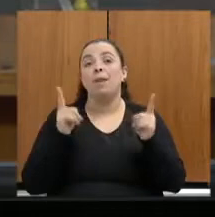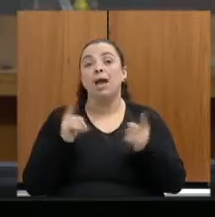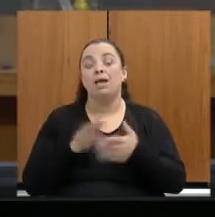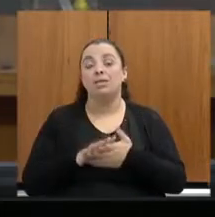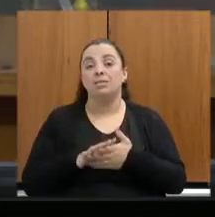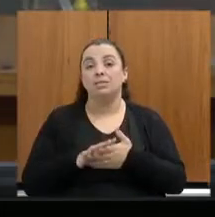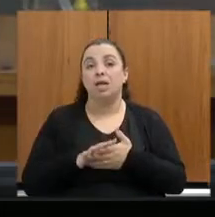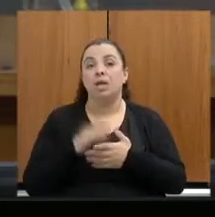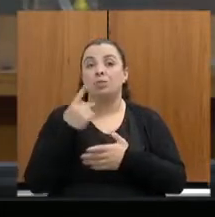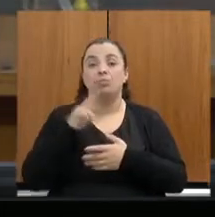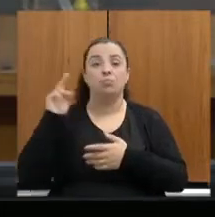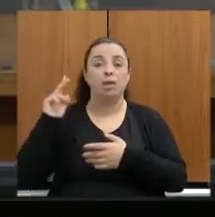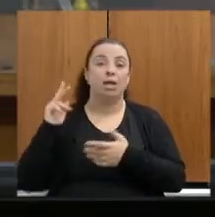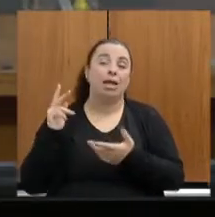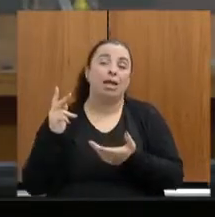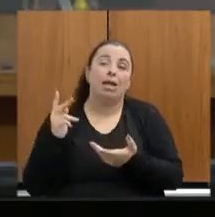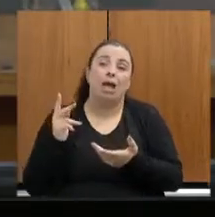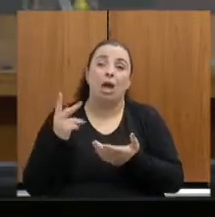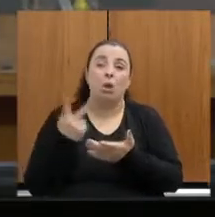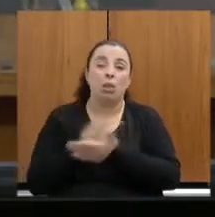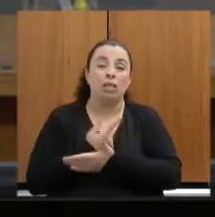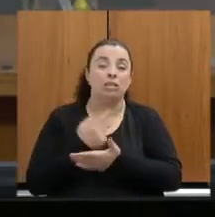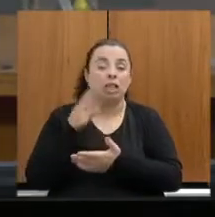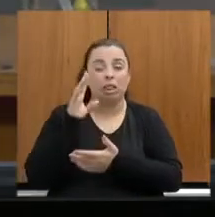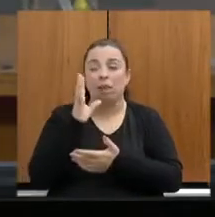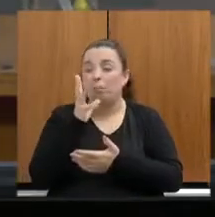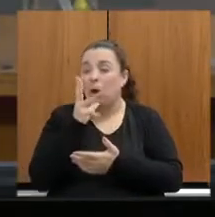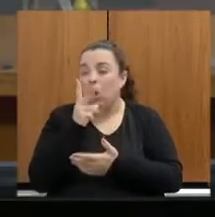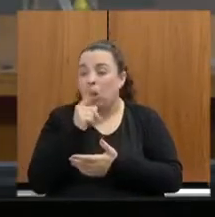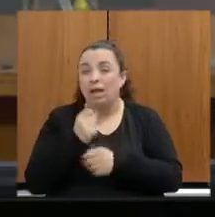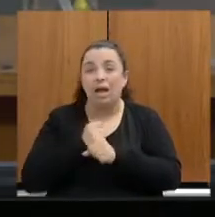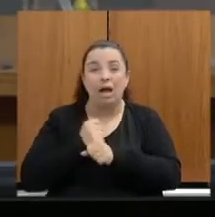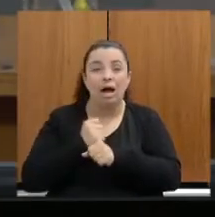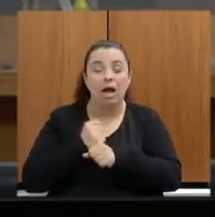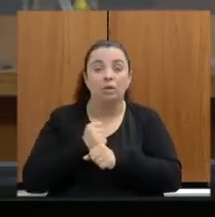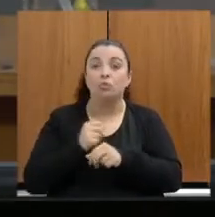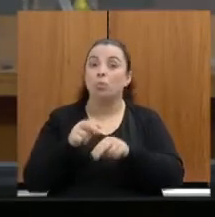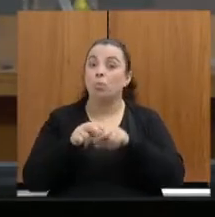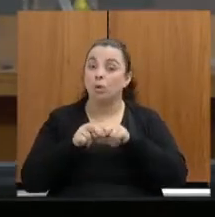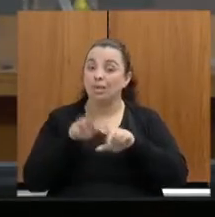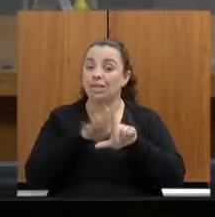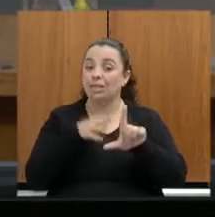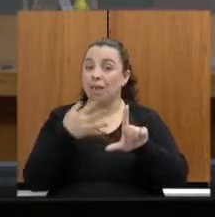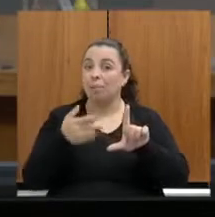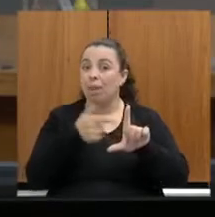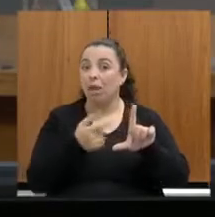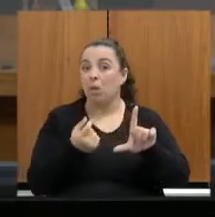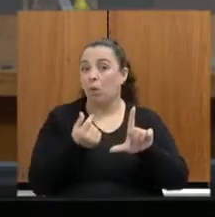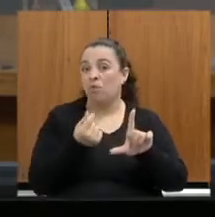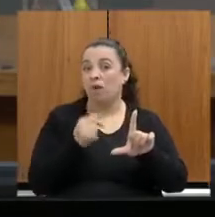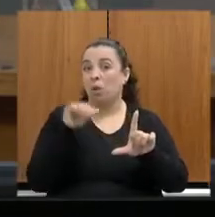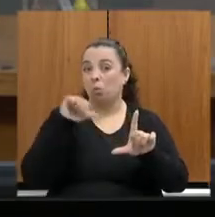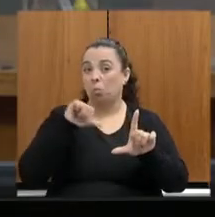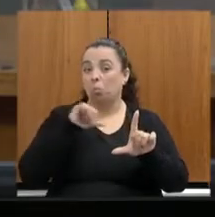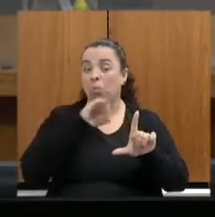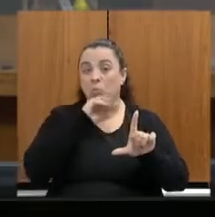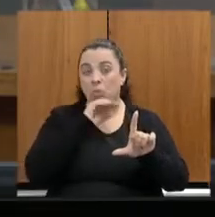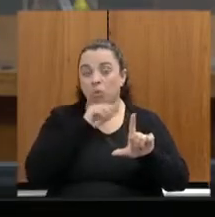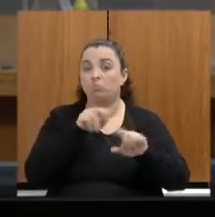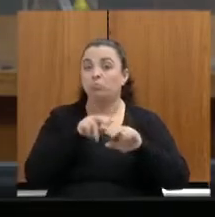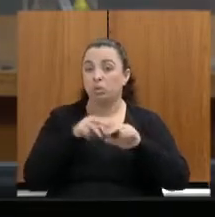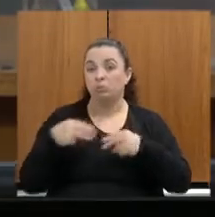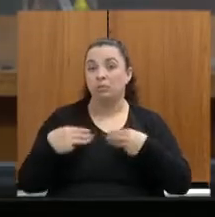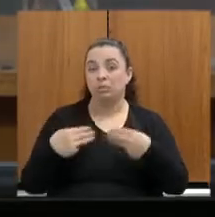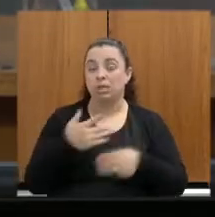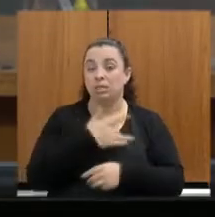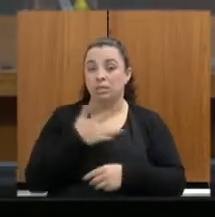historicamente demora anos a ser realizado provavelmente pela tabela que é muito ruim atual do Ministério da Saúde para